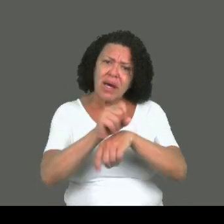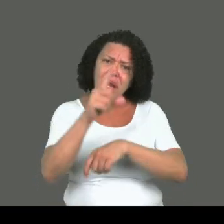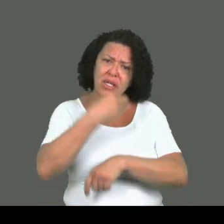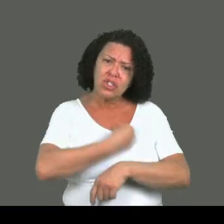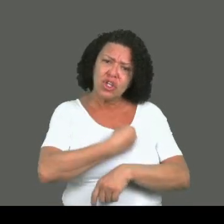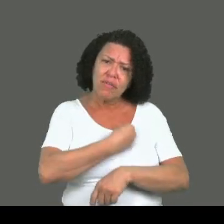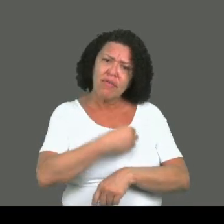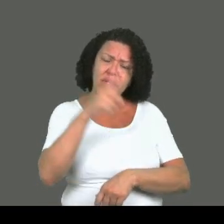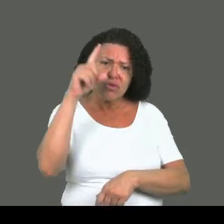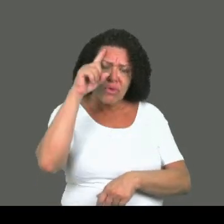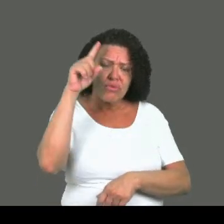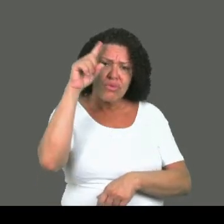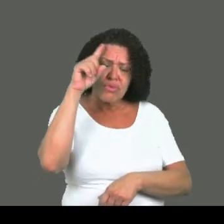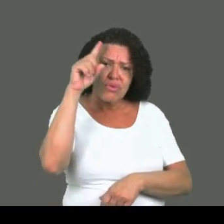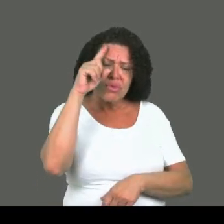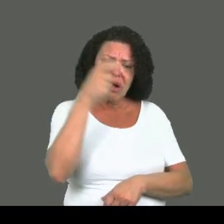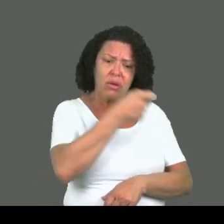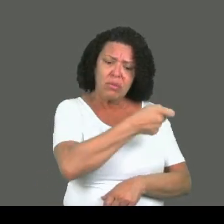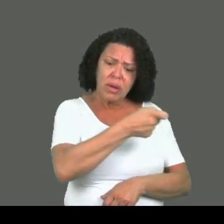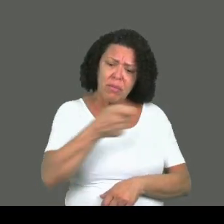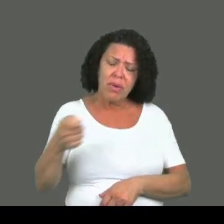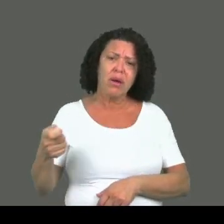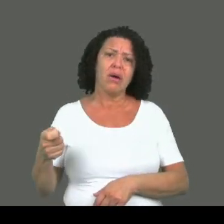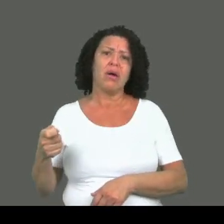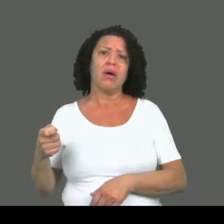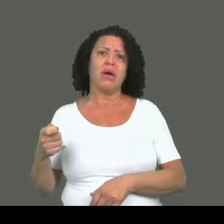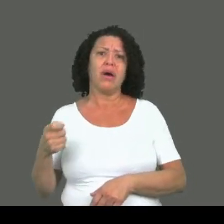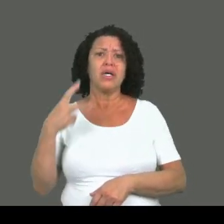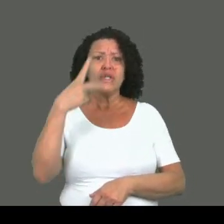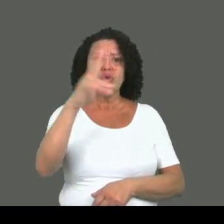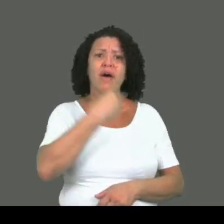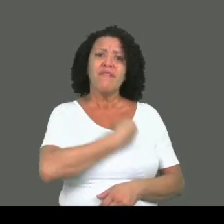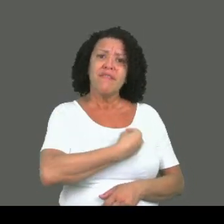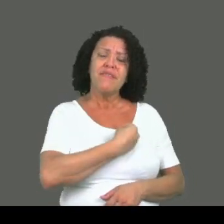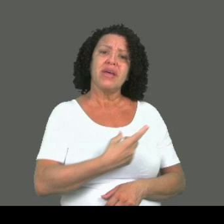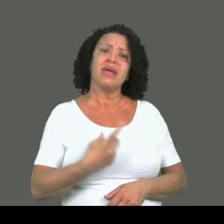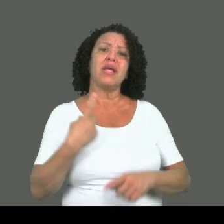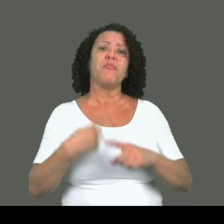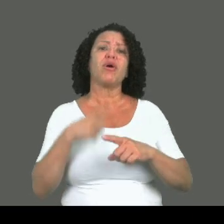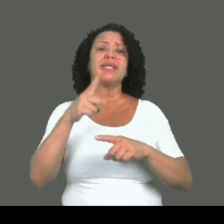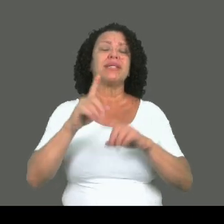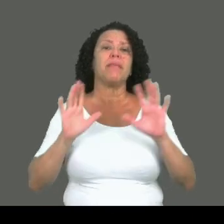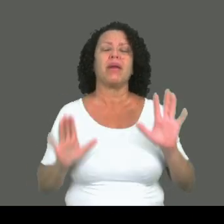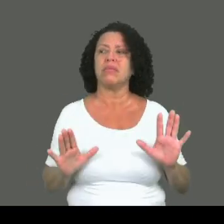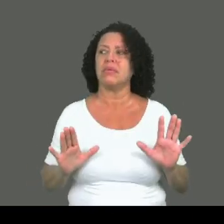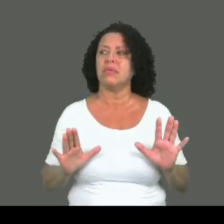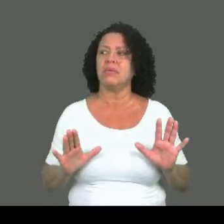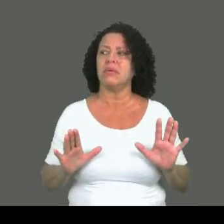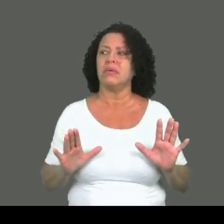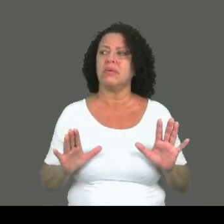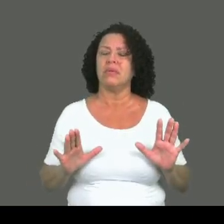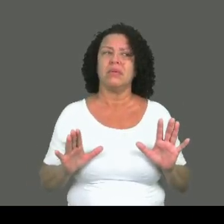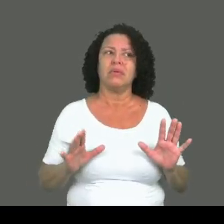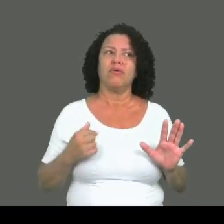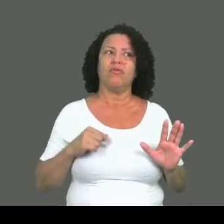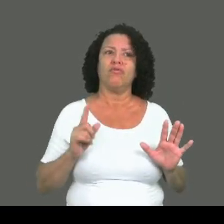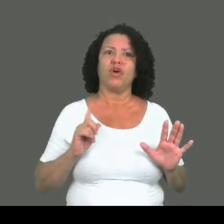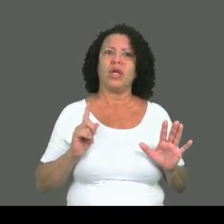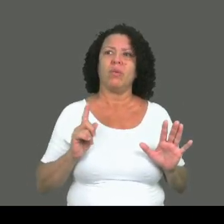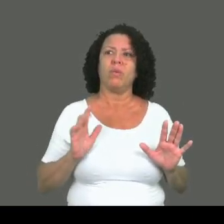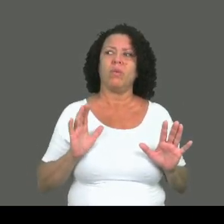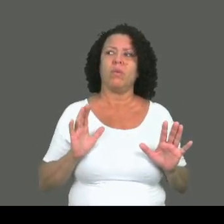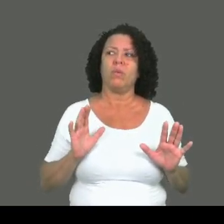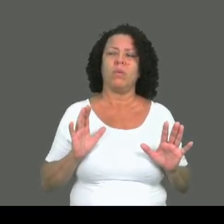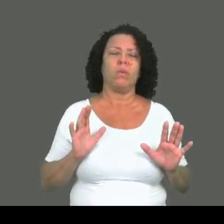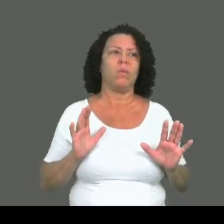o nosso dia a dia com qualidade de vida, porque a gente está ali paralisado com receio do que vai acontecer